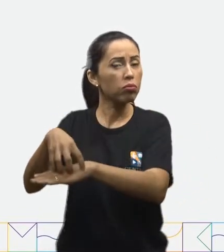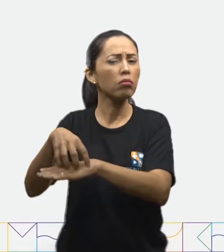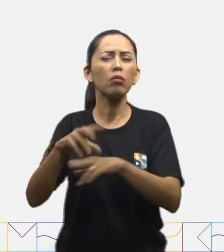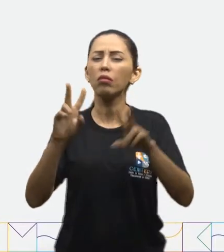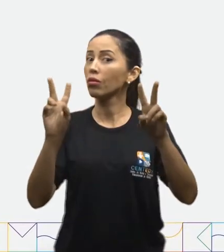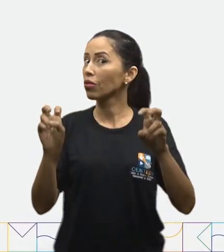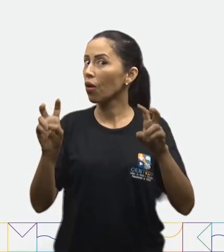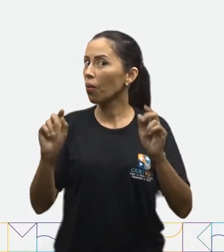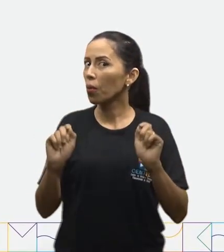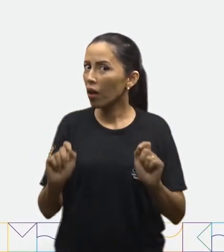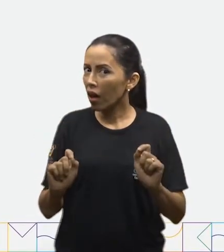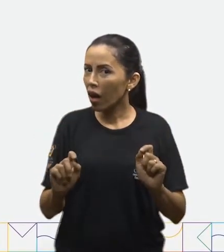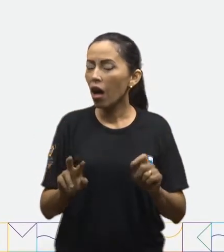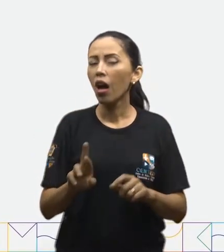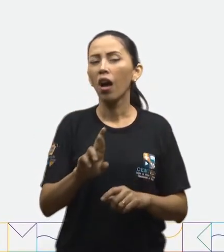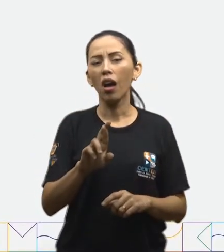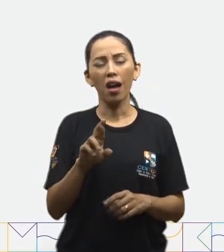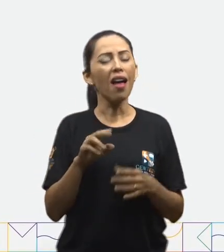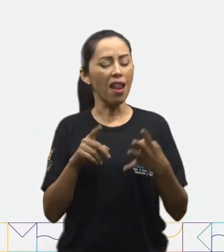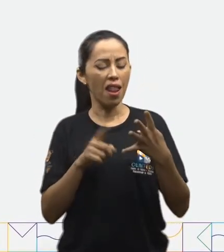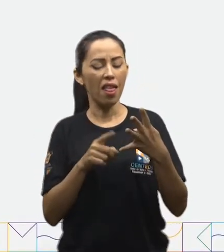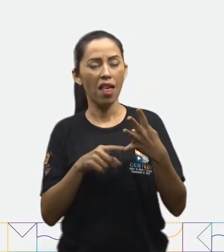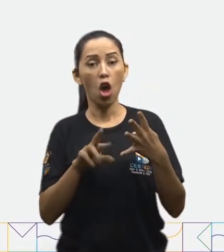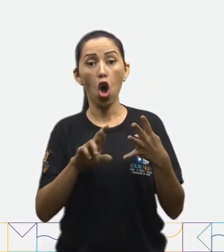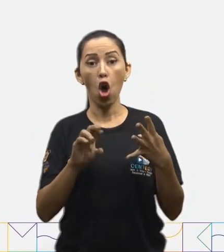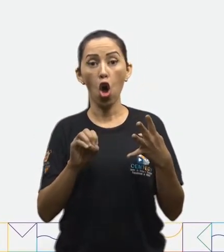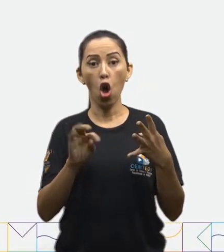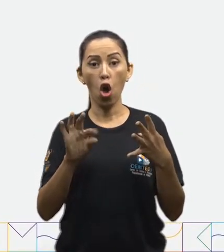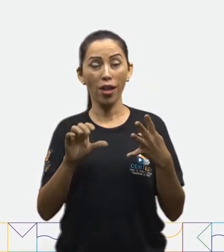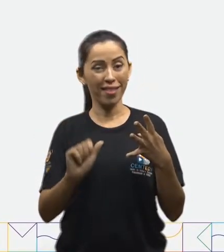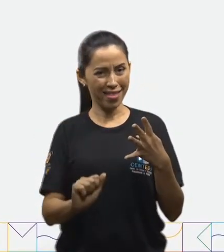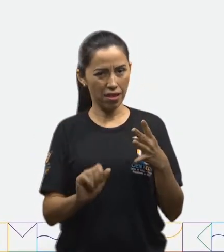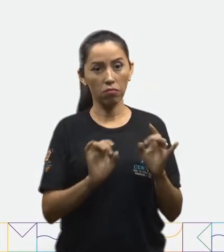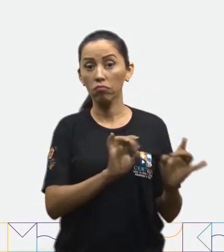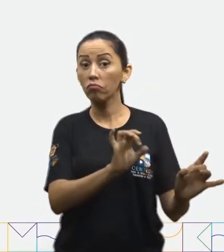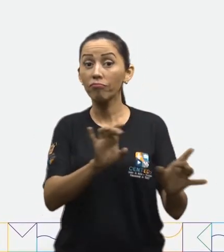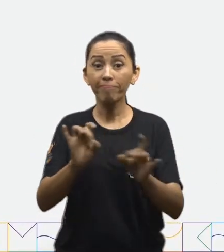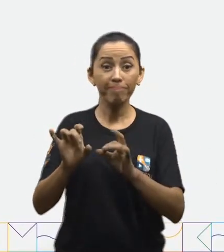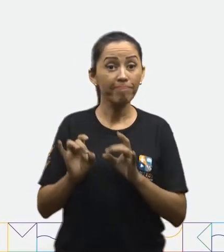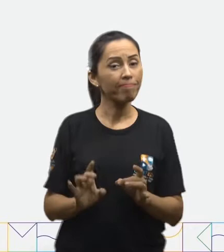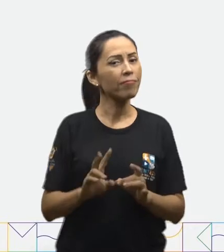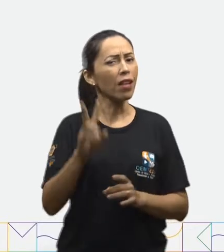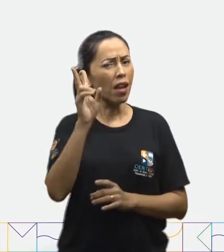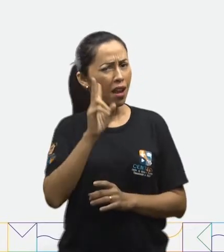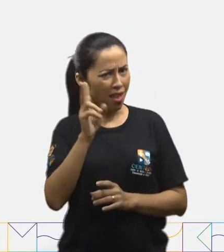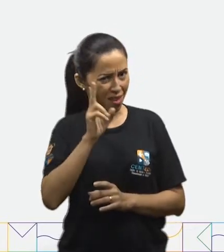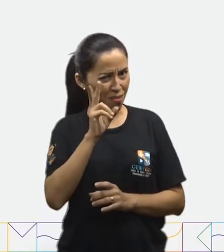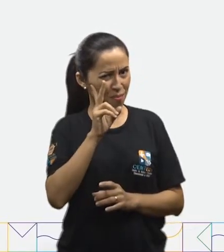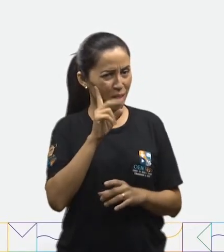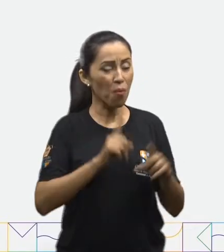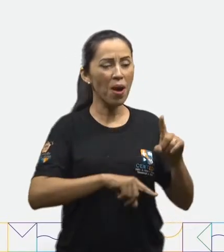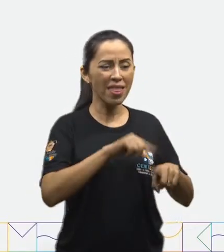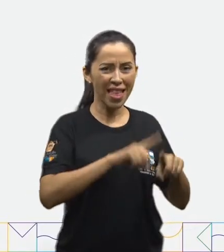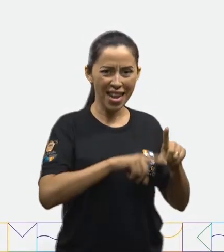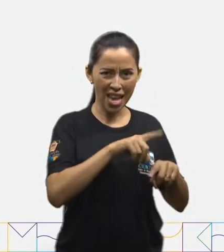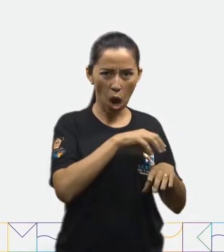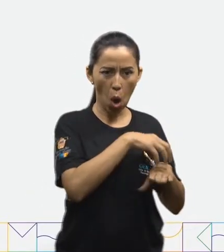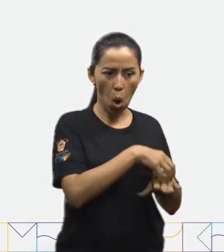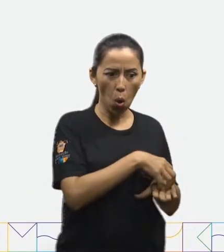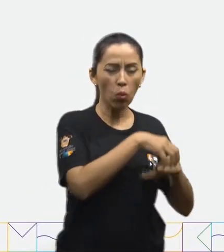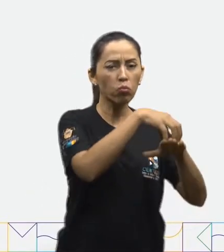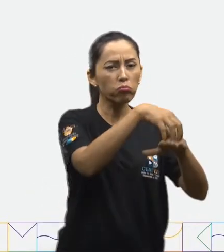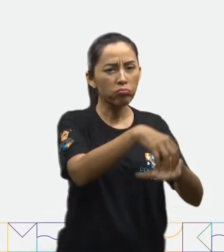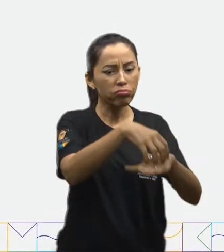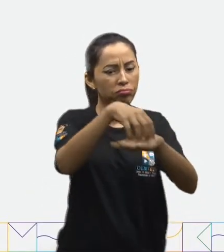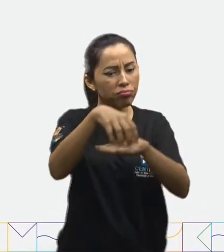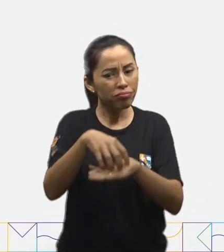à alternativa correta, letra D, a rota comercial. É aquele caminho que o produto faz da sua